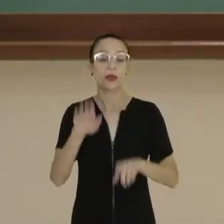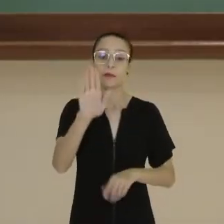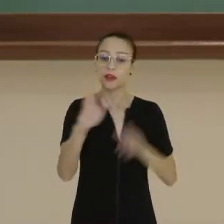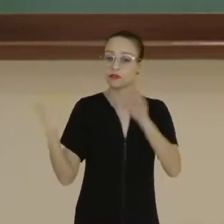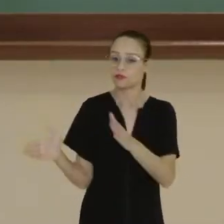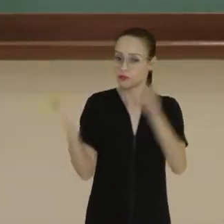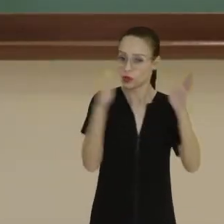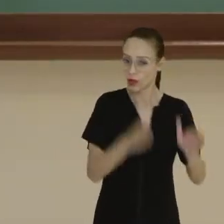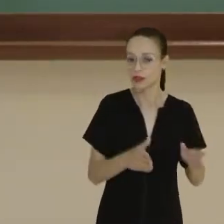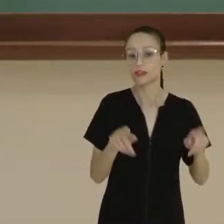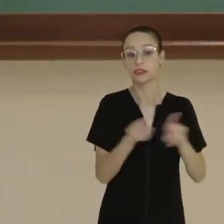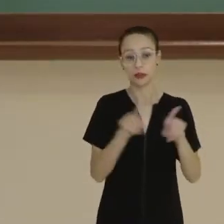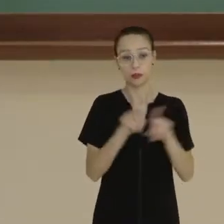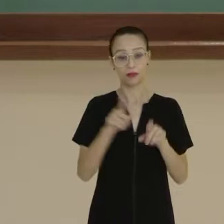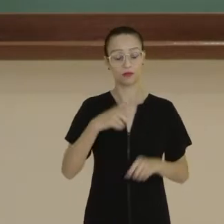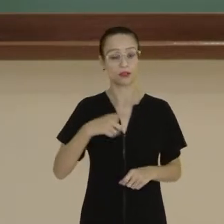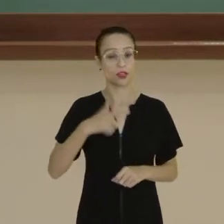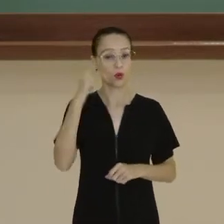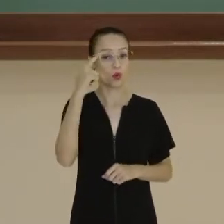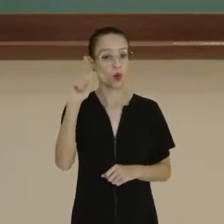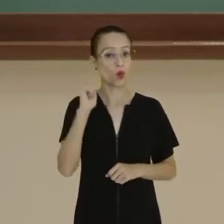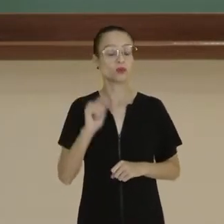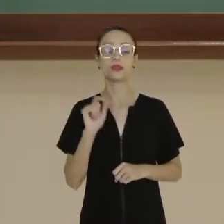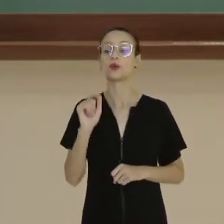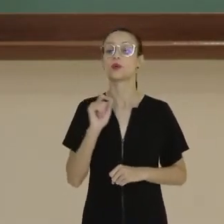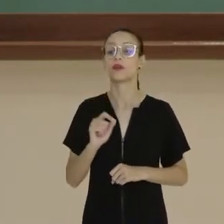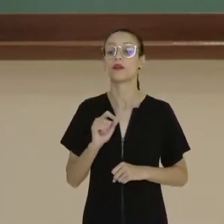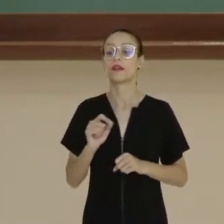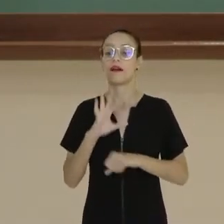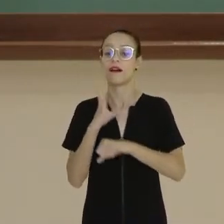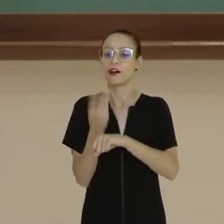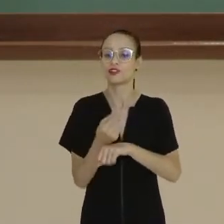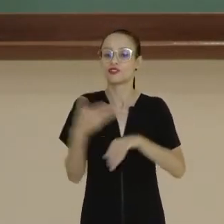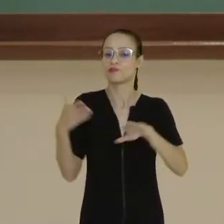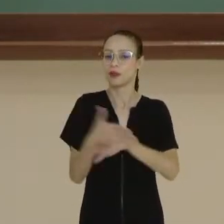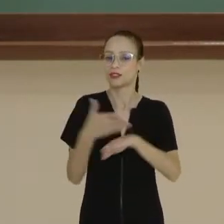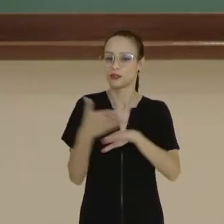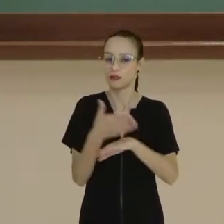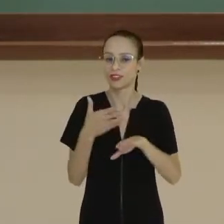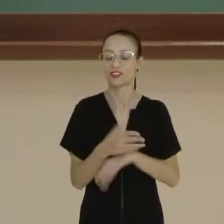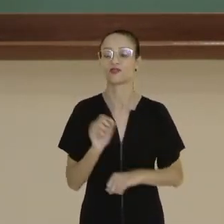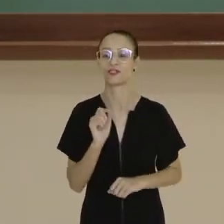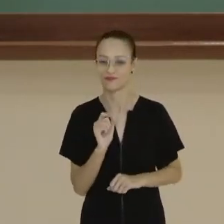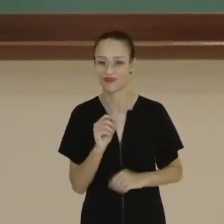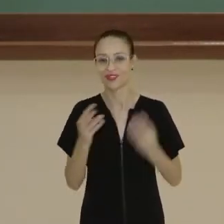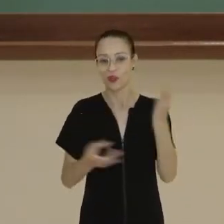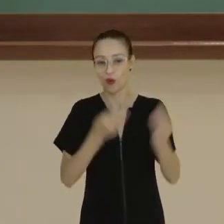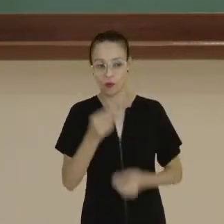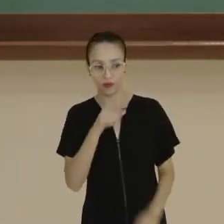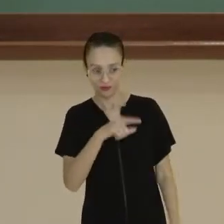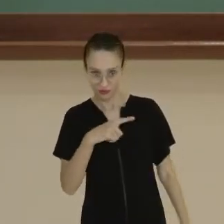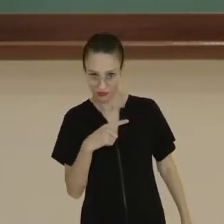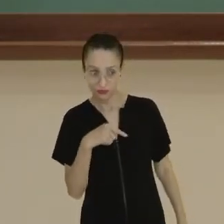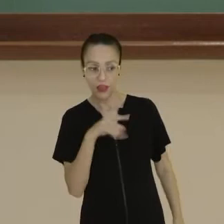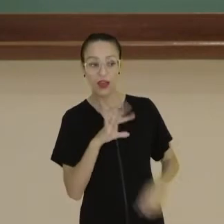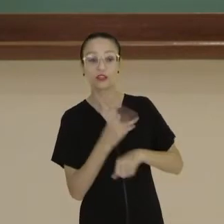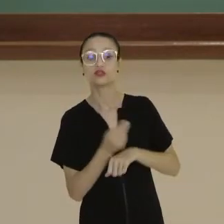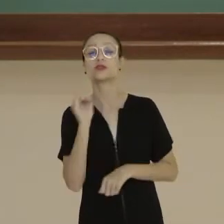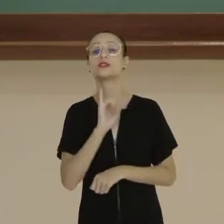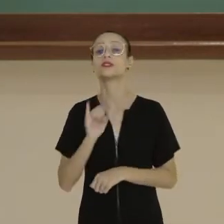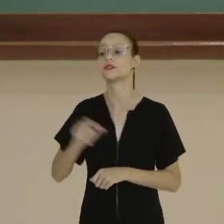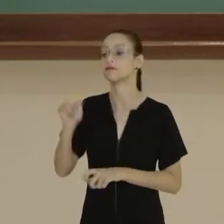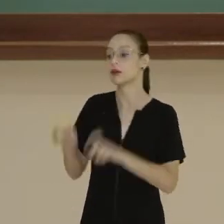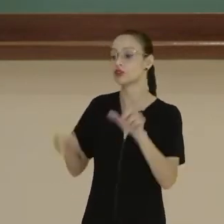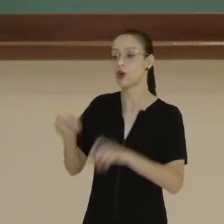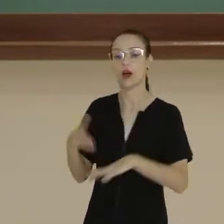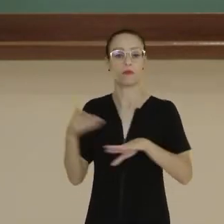Mas existe também a obra participativa, onde a obra só existe com a participação do público. A